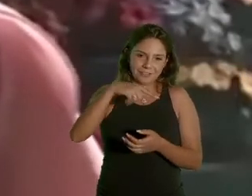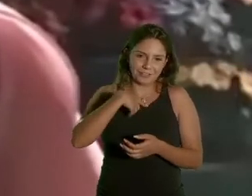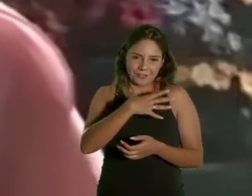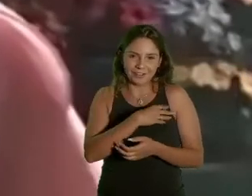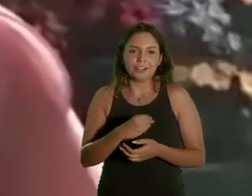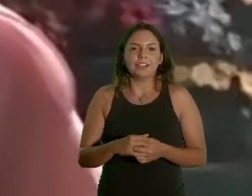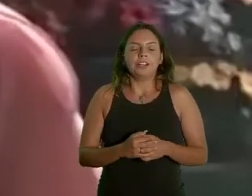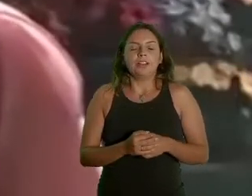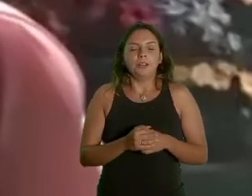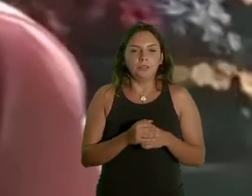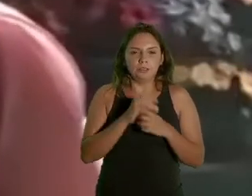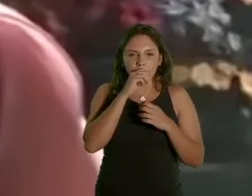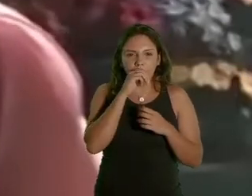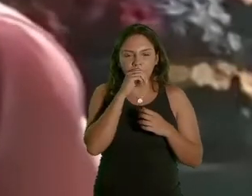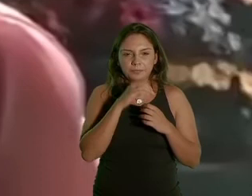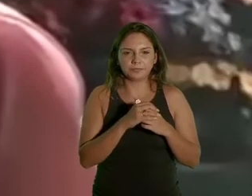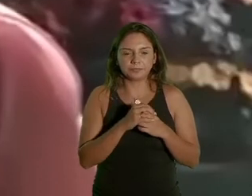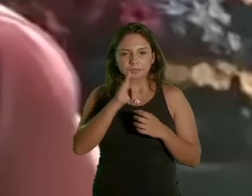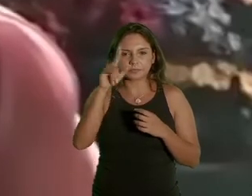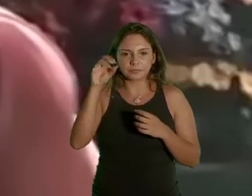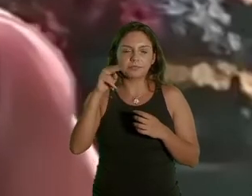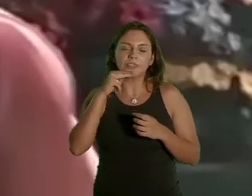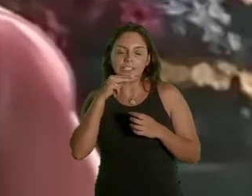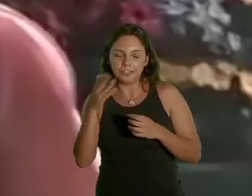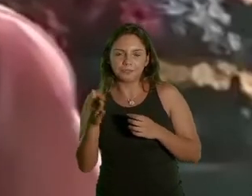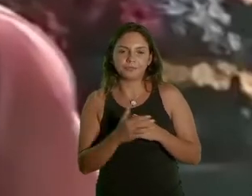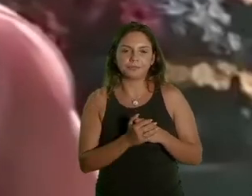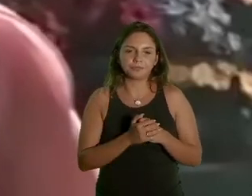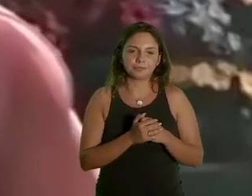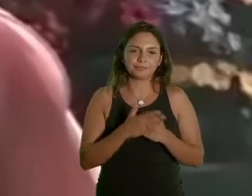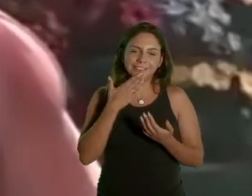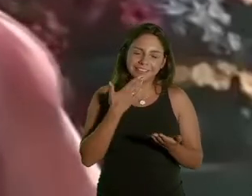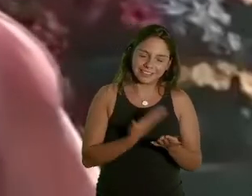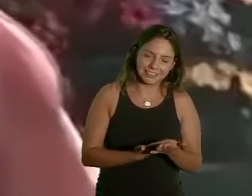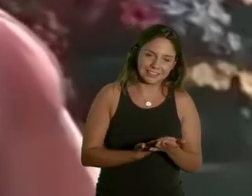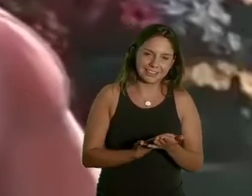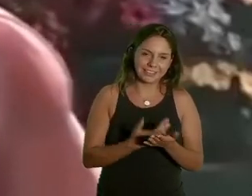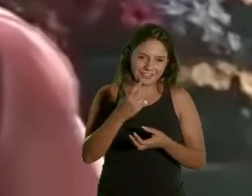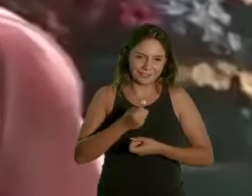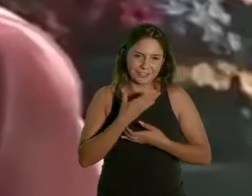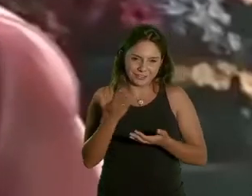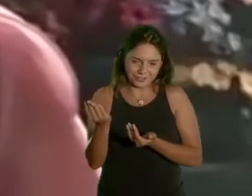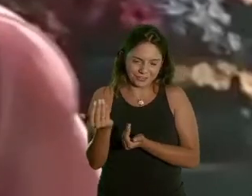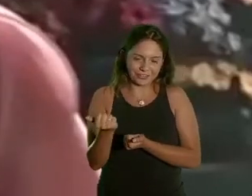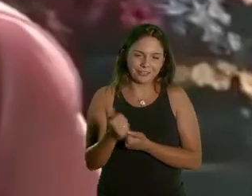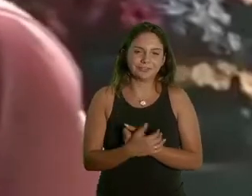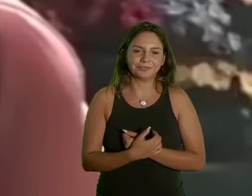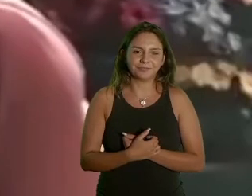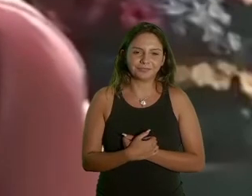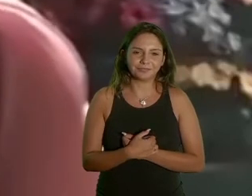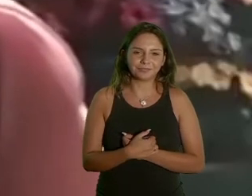filho e o João Vitor, o neto. Que encanto desse poeta jovem, tão,